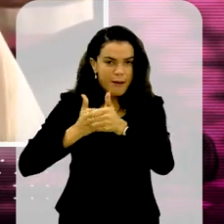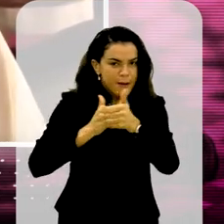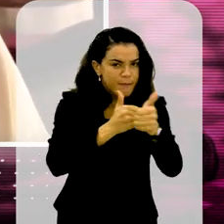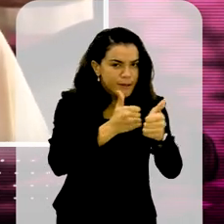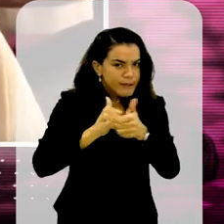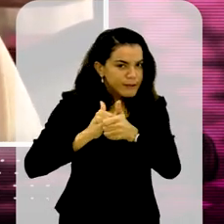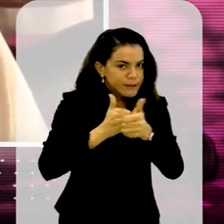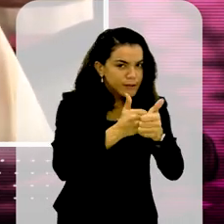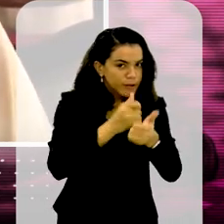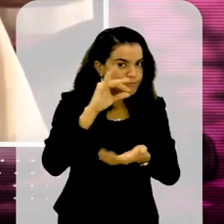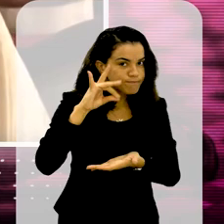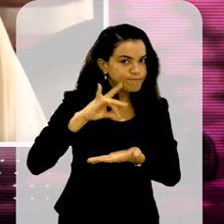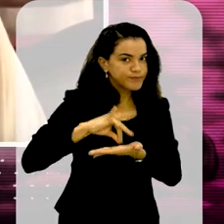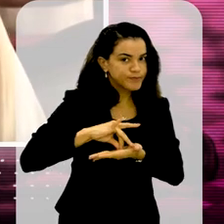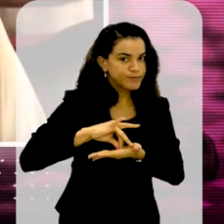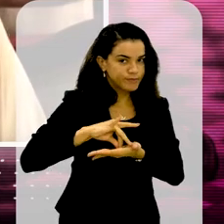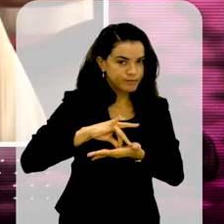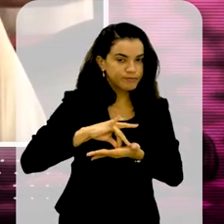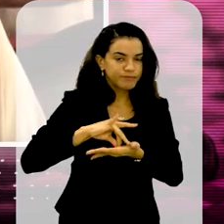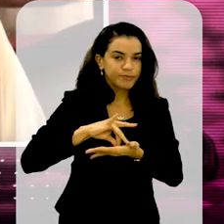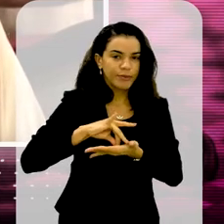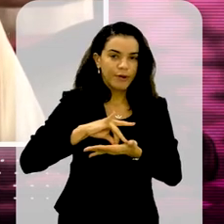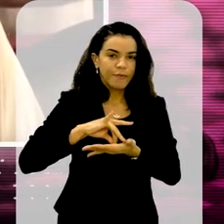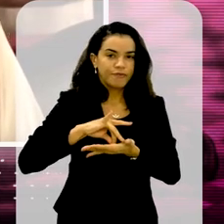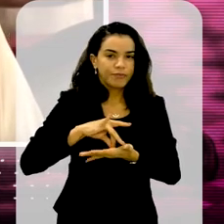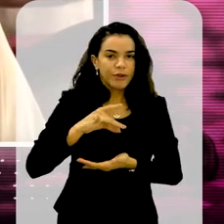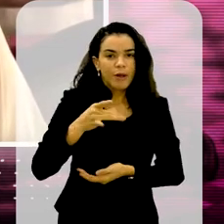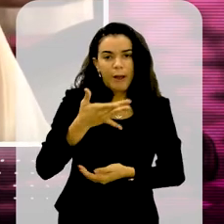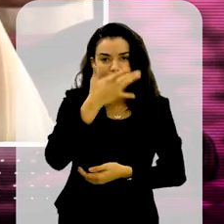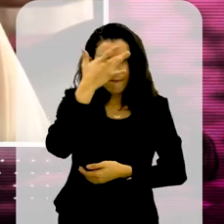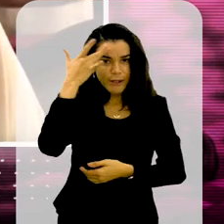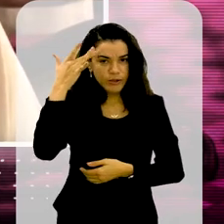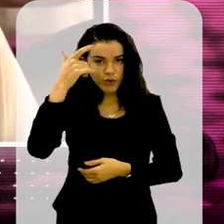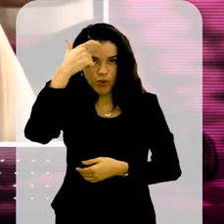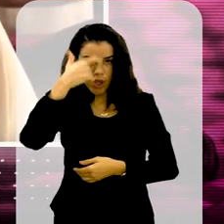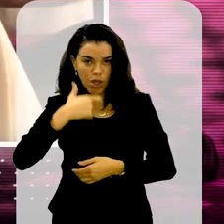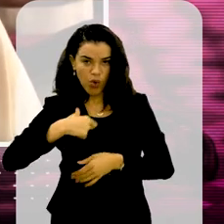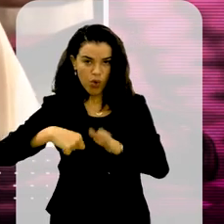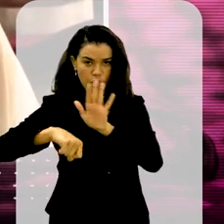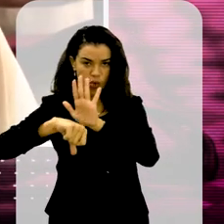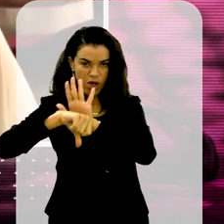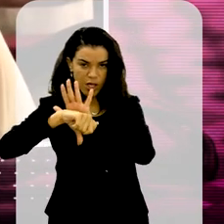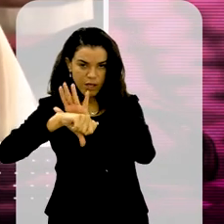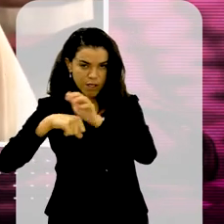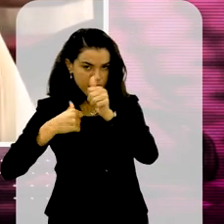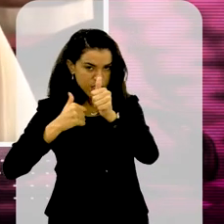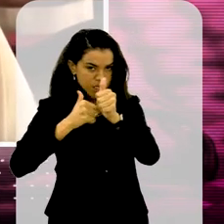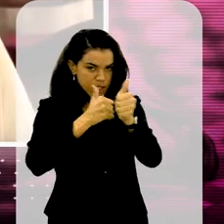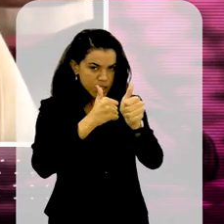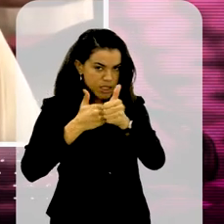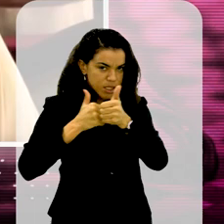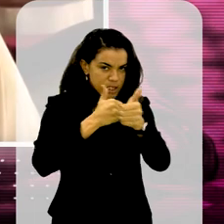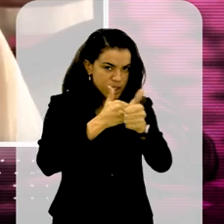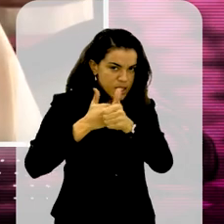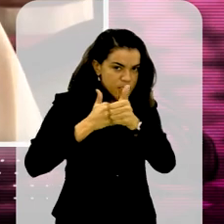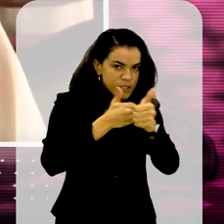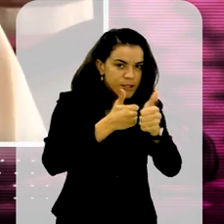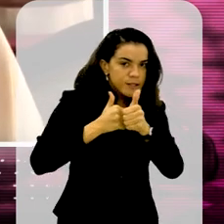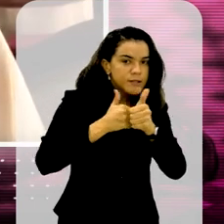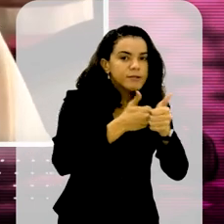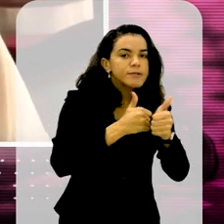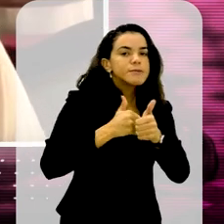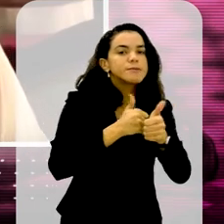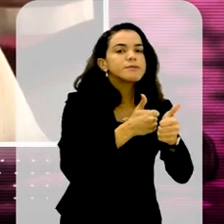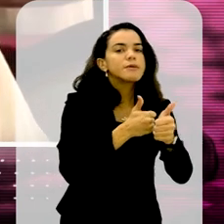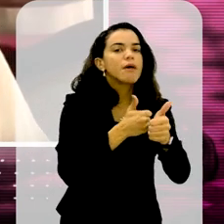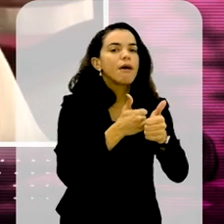perseguição real, em que o perseguidor, o criminoso, ele literalmente, ele é